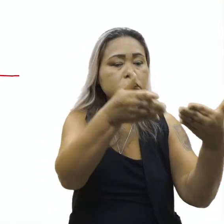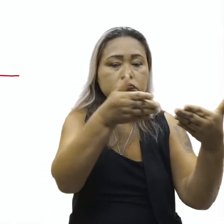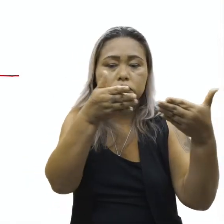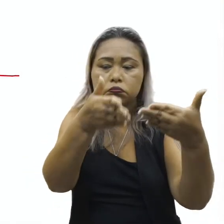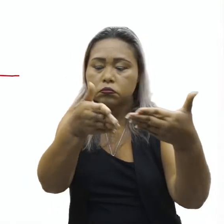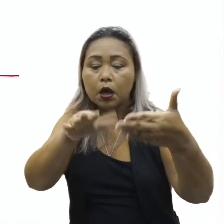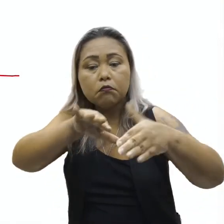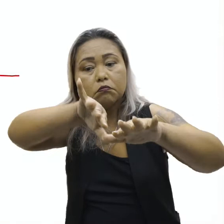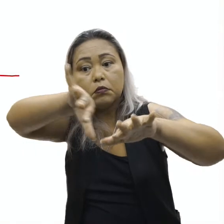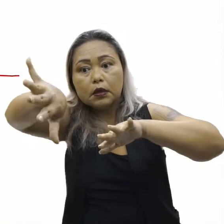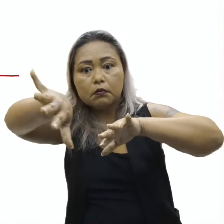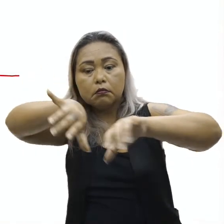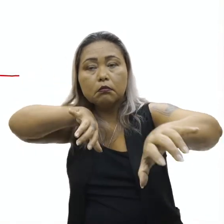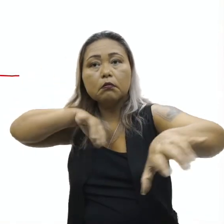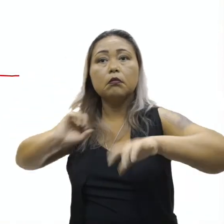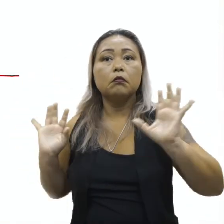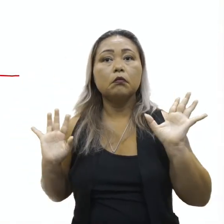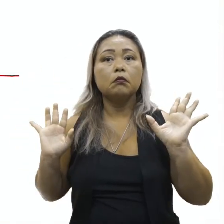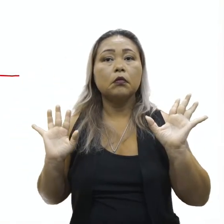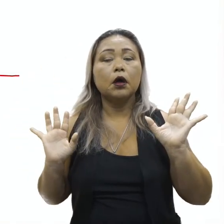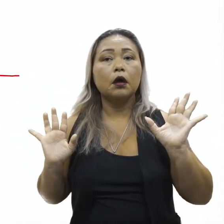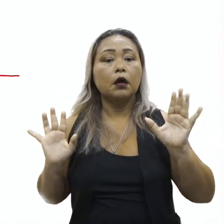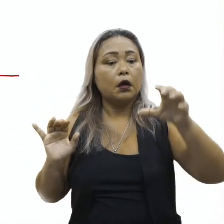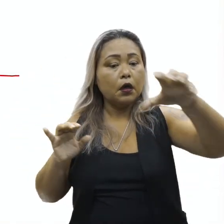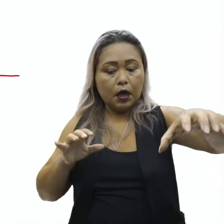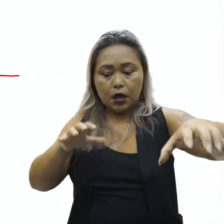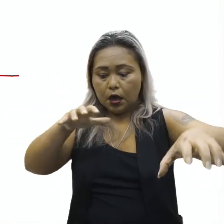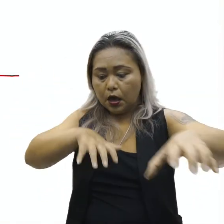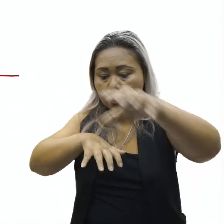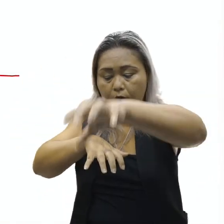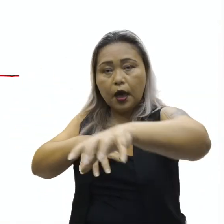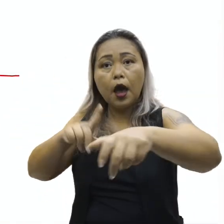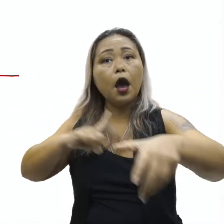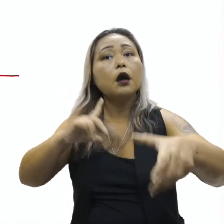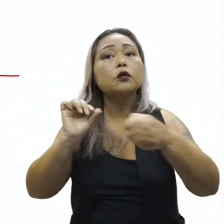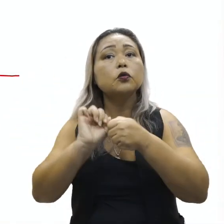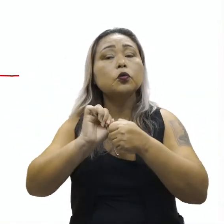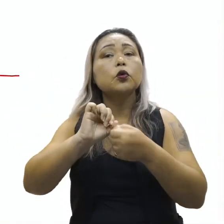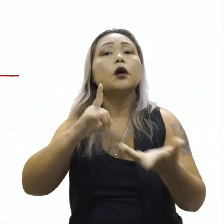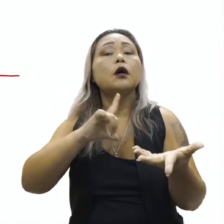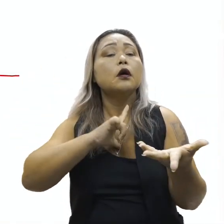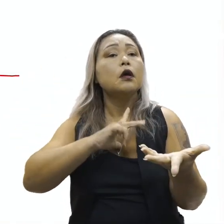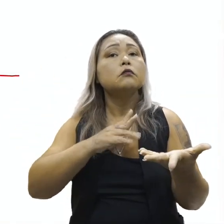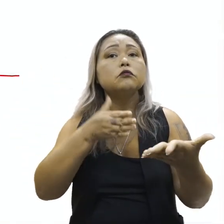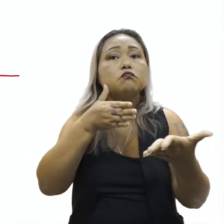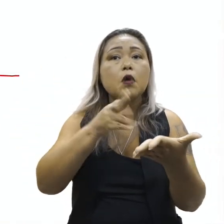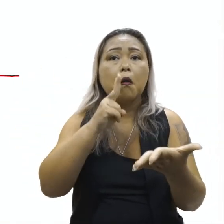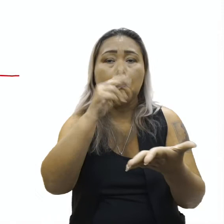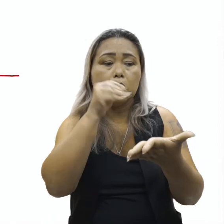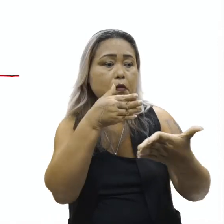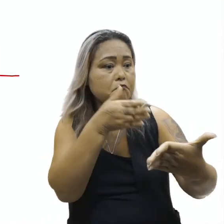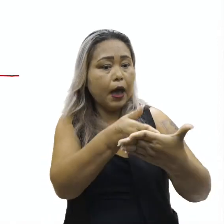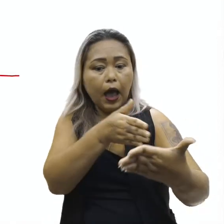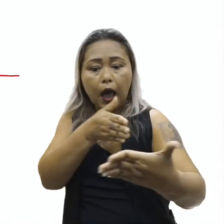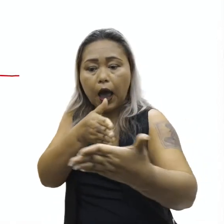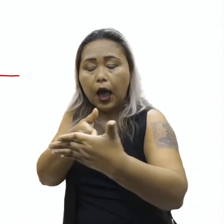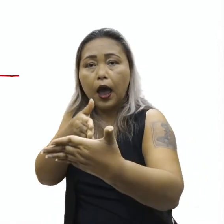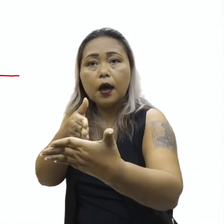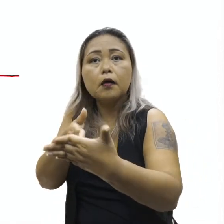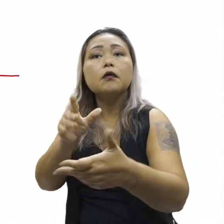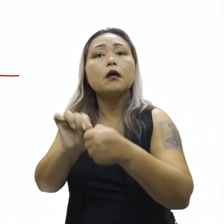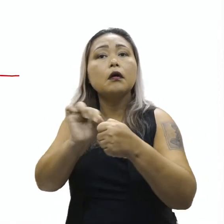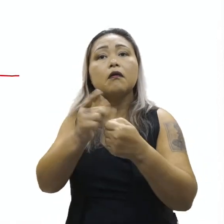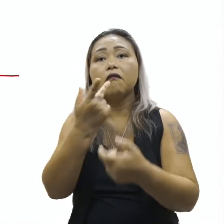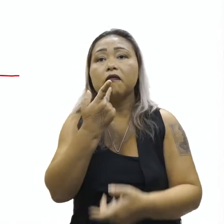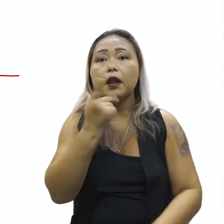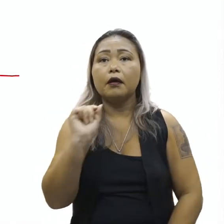independentes entre si. Ou seja, que havia uma necessidade do poder limitar o poder. Isso é uma coisa que o Montesquieu fala,